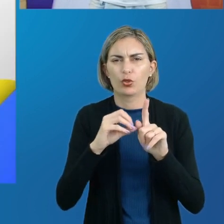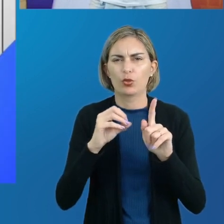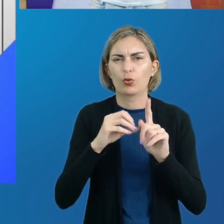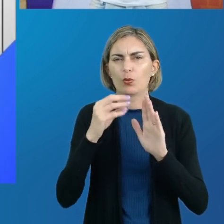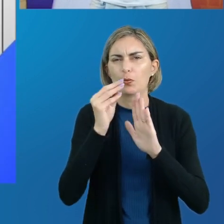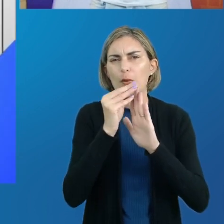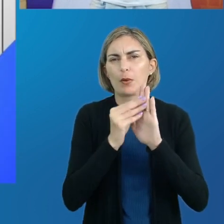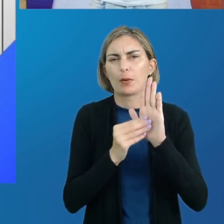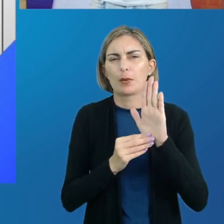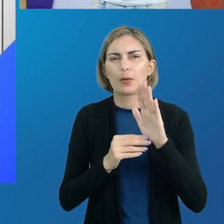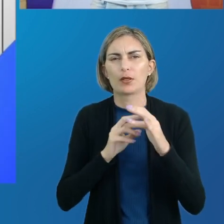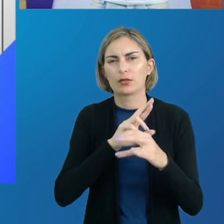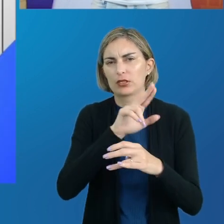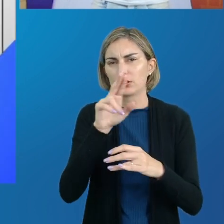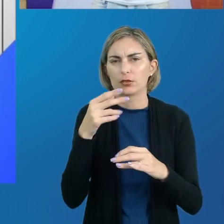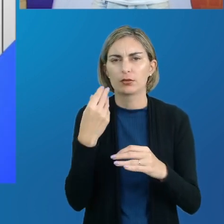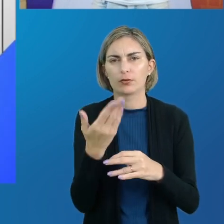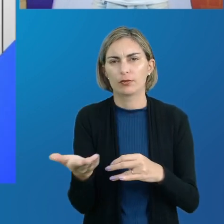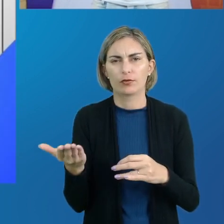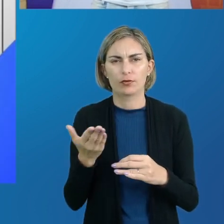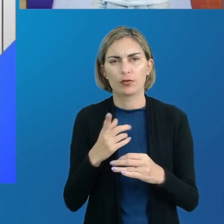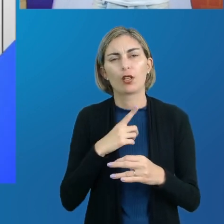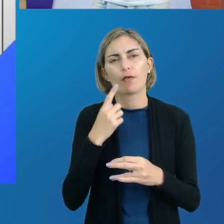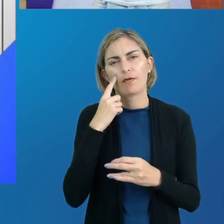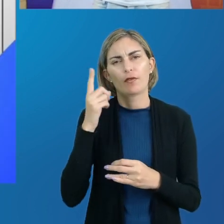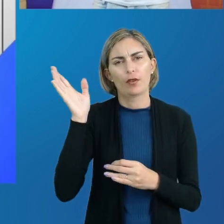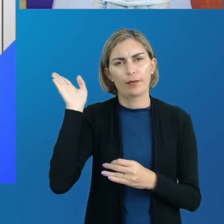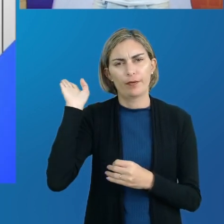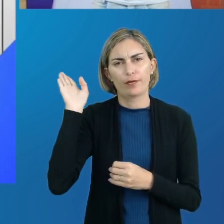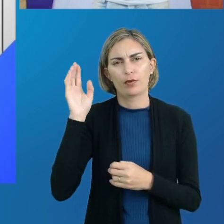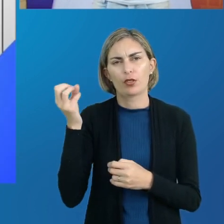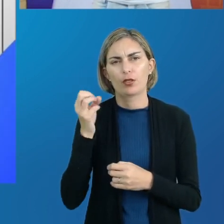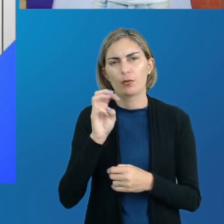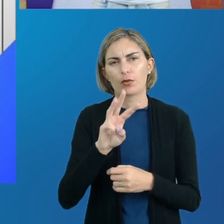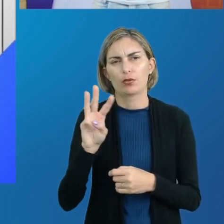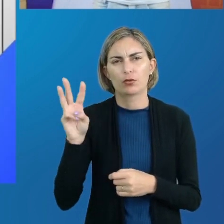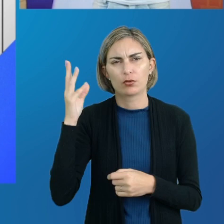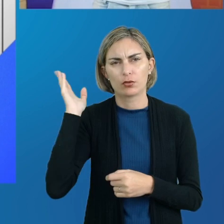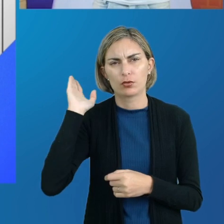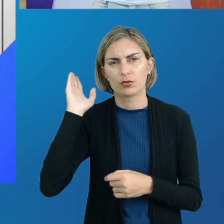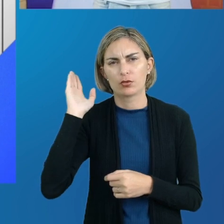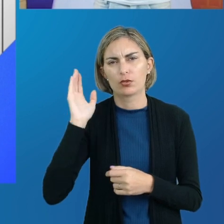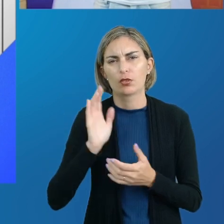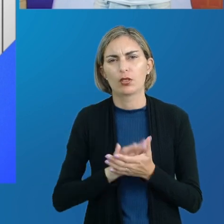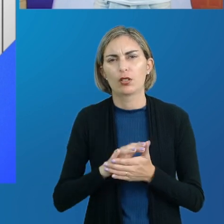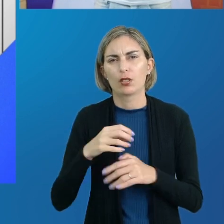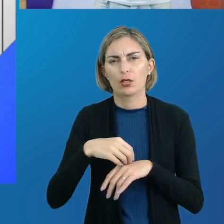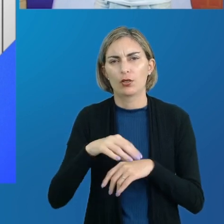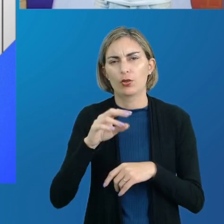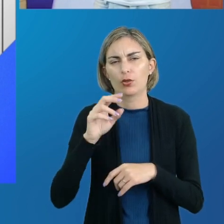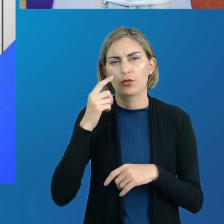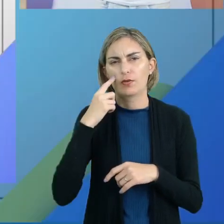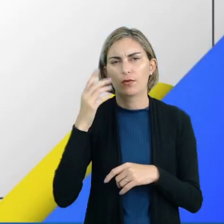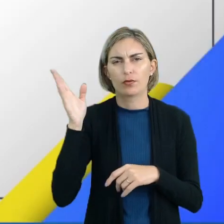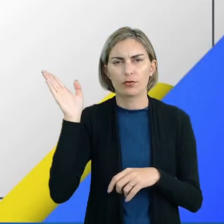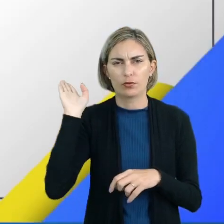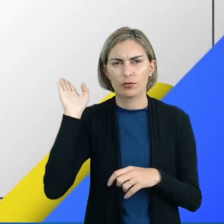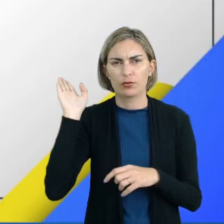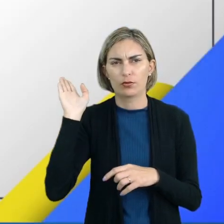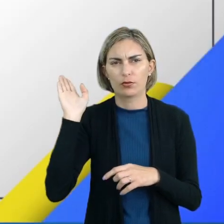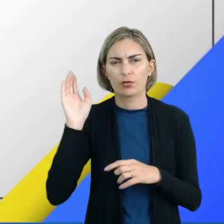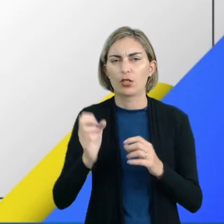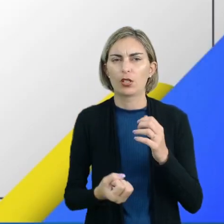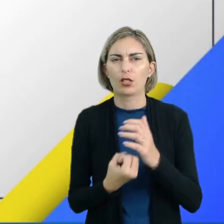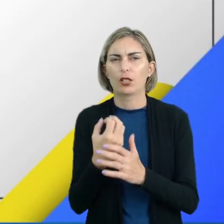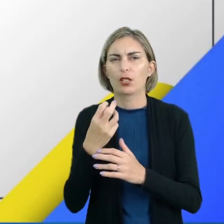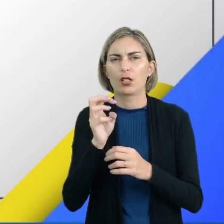para você. E aqui onde criar um site. Lembrando, como eu disse, lá no AVA eu vou trazer especificamente sobre o Wix, como criar um site